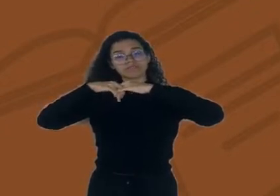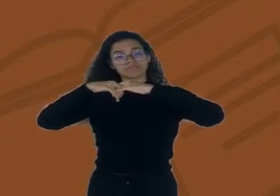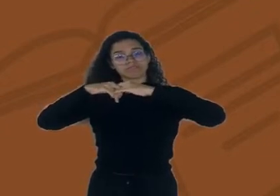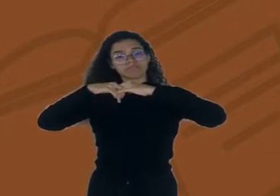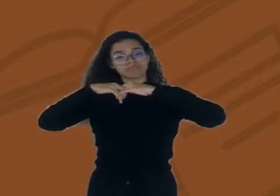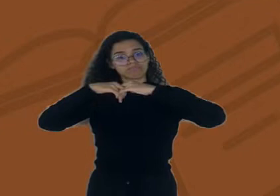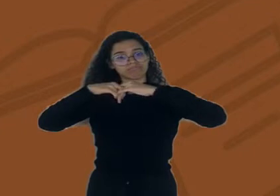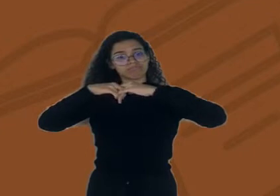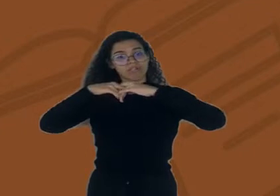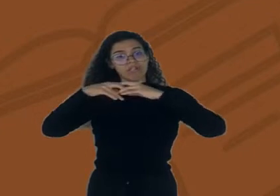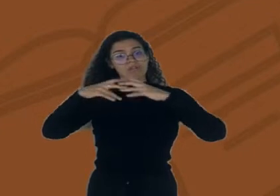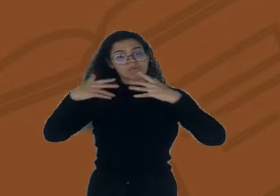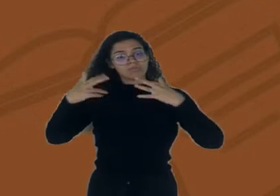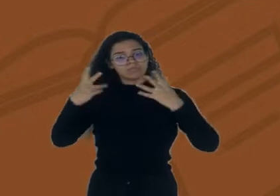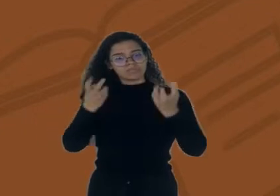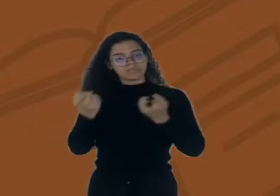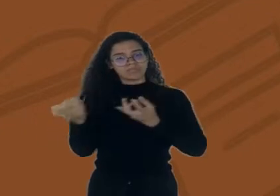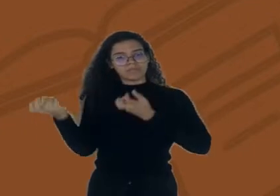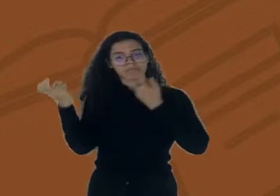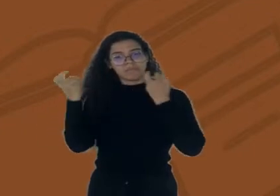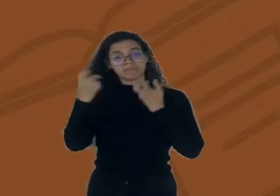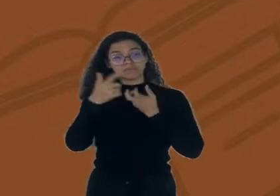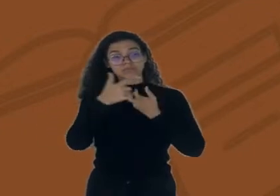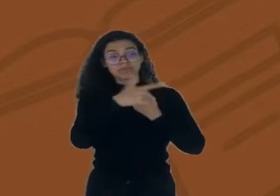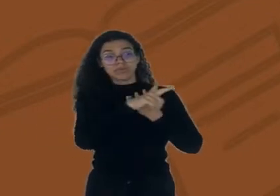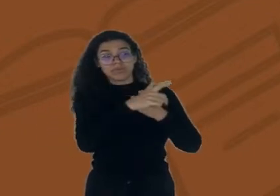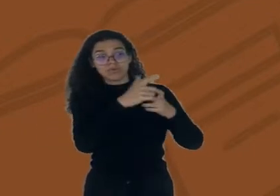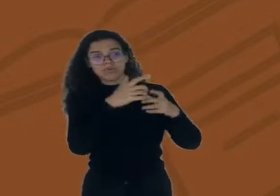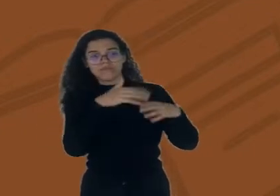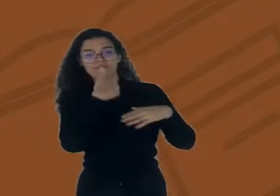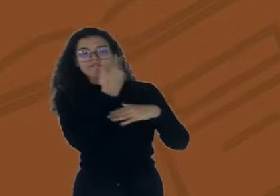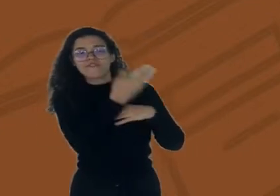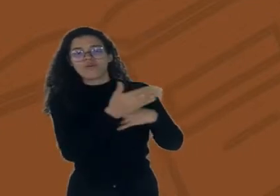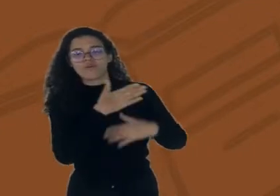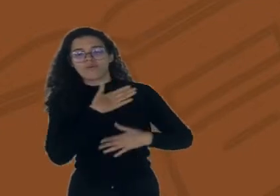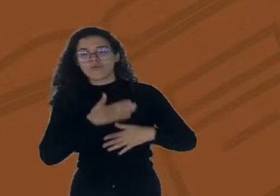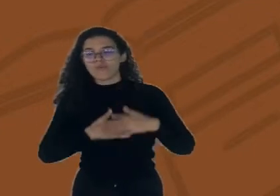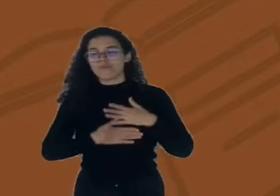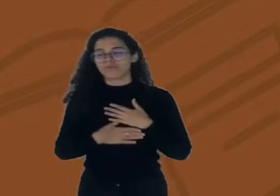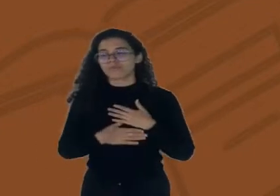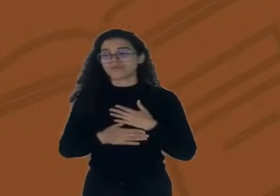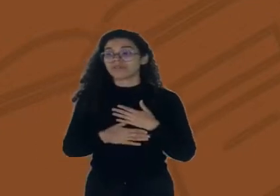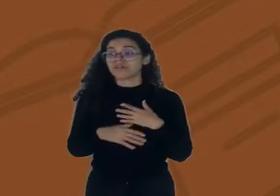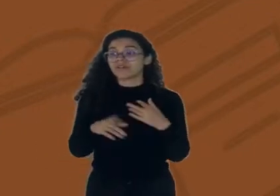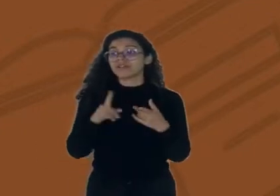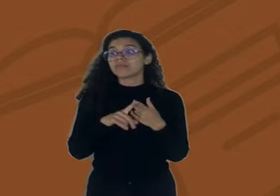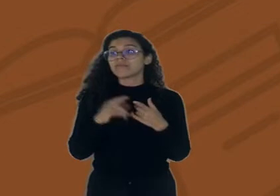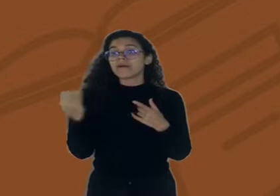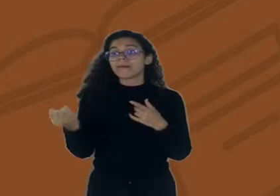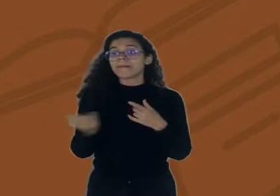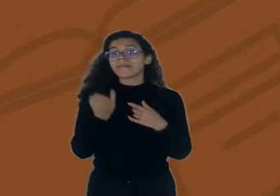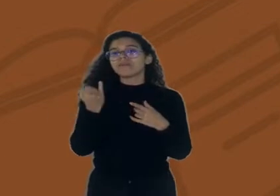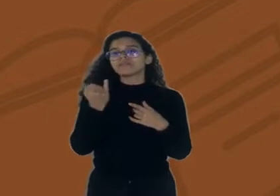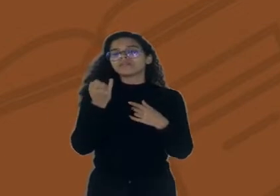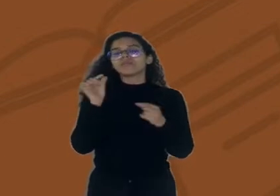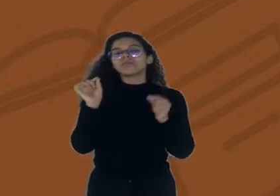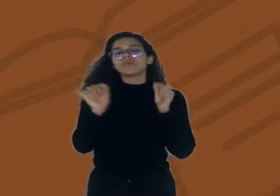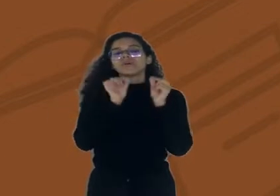corpo. Mas é importante também citar que o sistema nervoso, ele capta